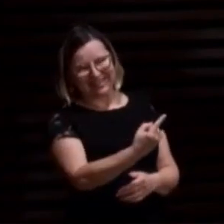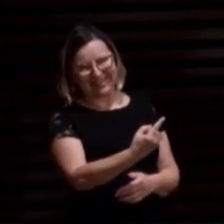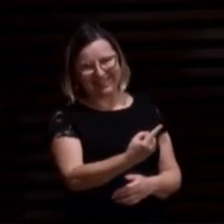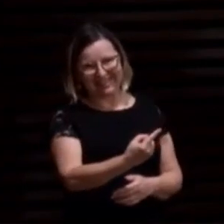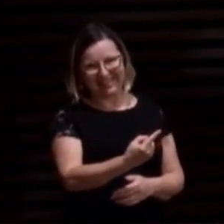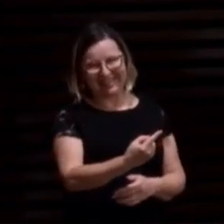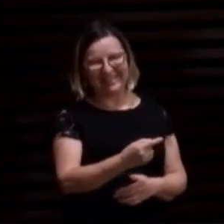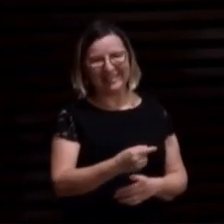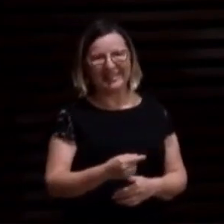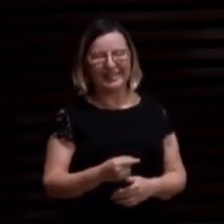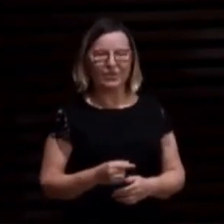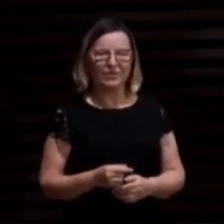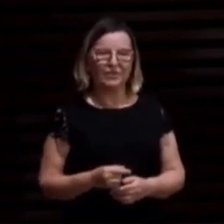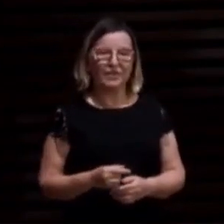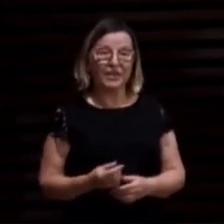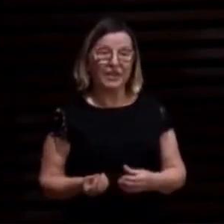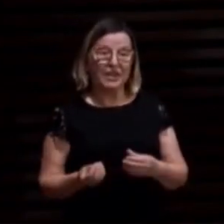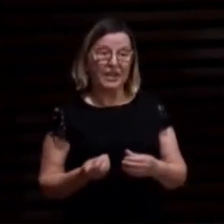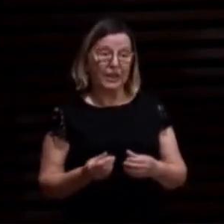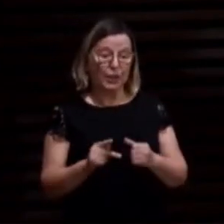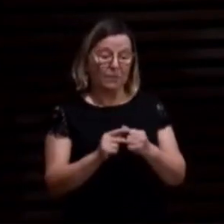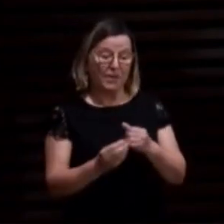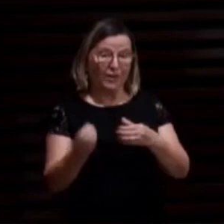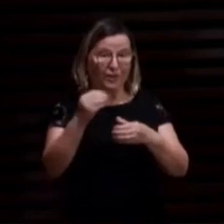E ele se inclui.